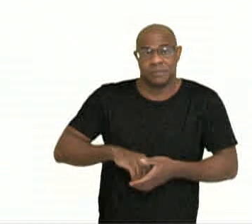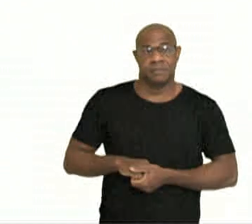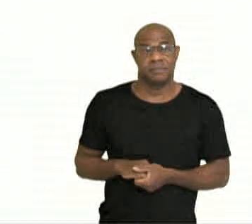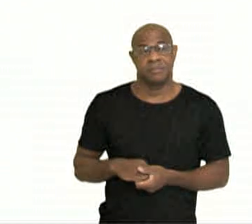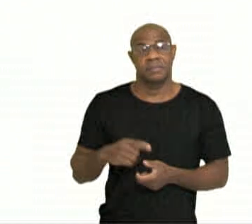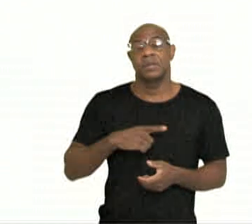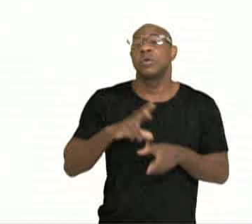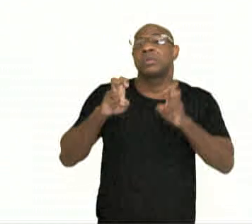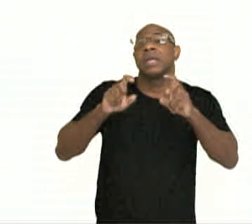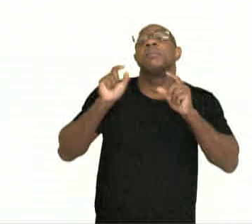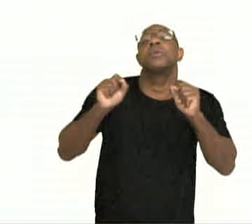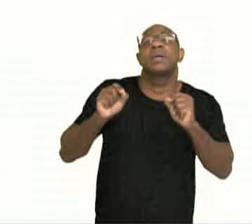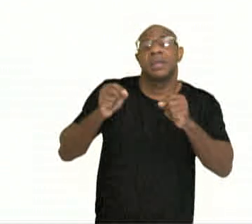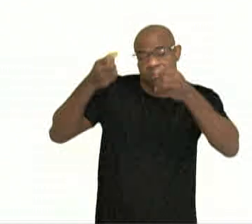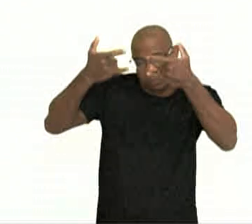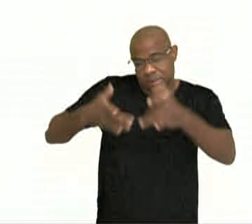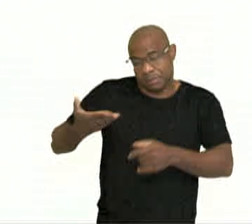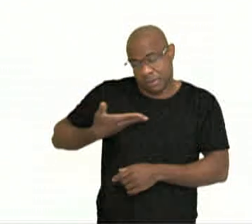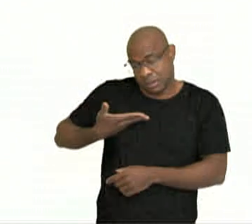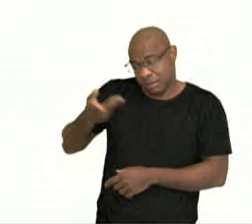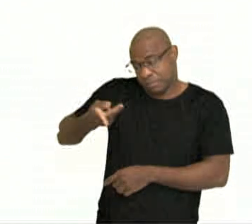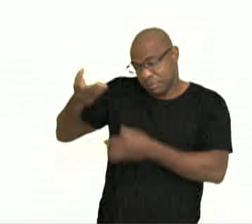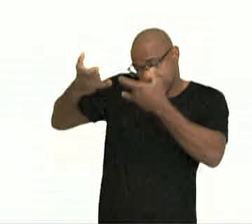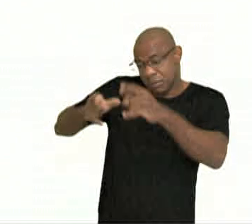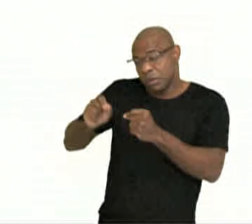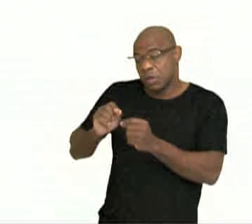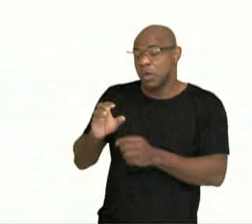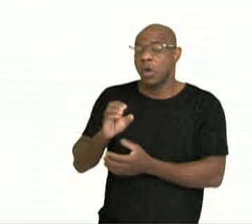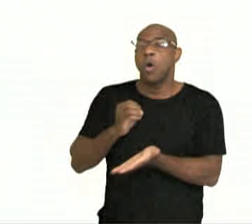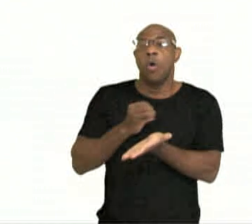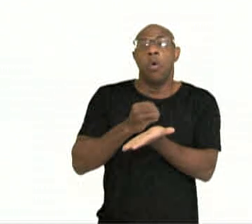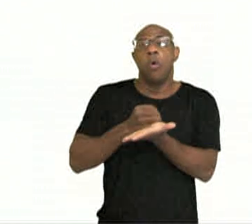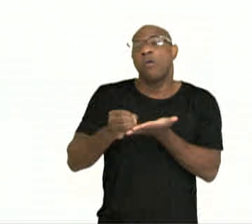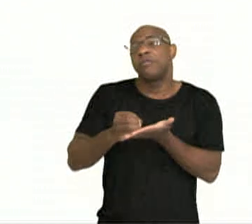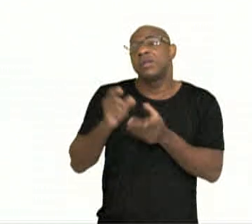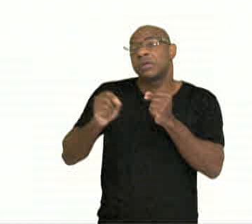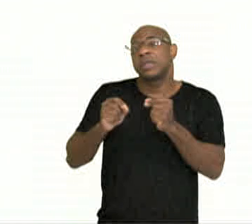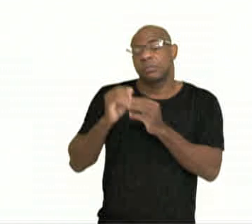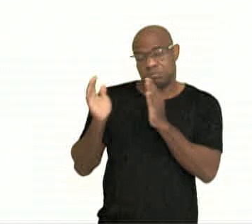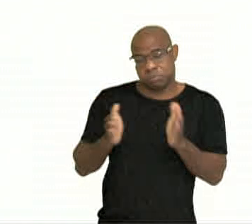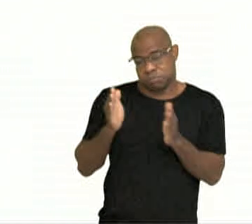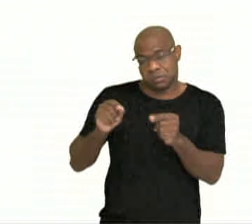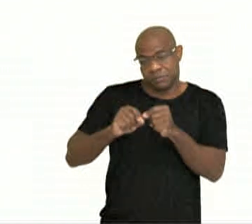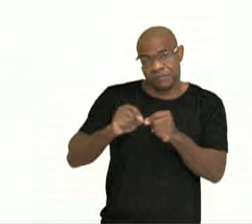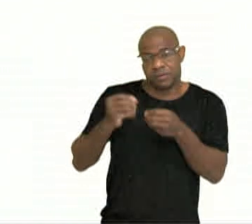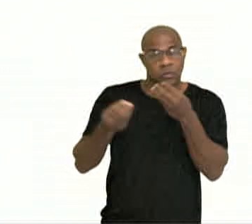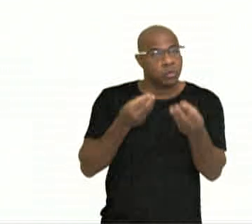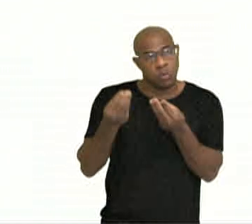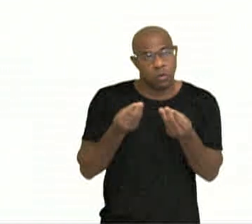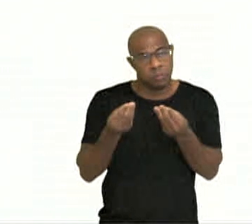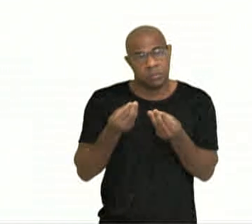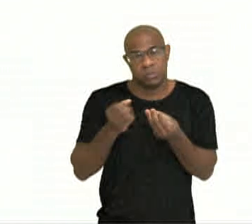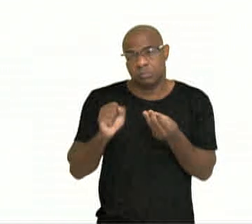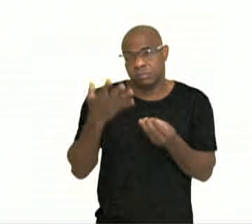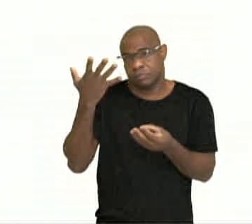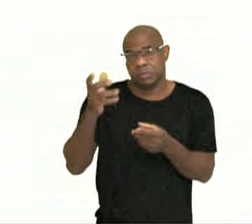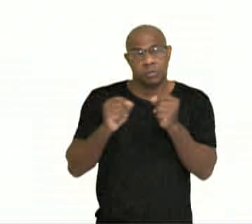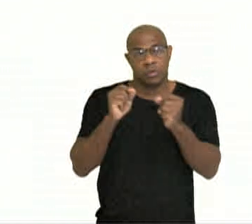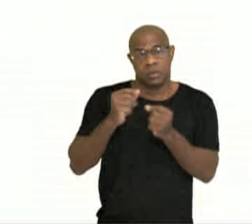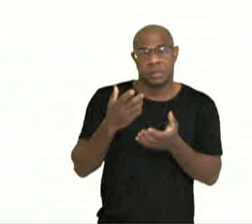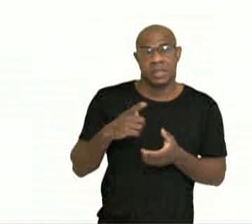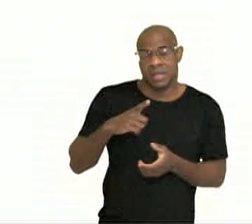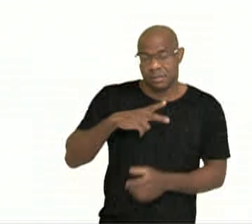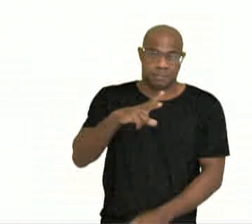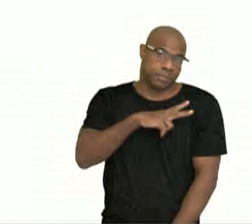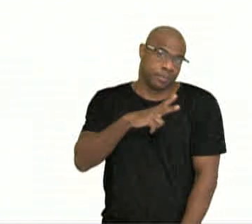cujo tema é falar para um colega sobre o ofício e o dia a dia da profissão, né? Nós temos de fato esse tom